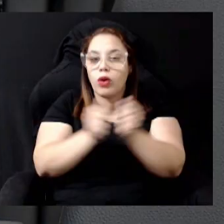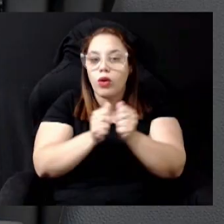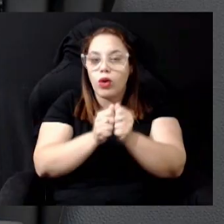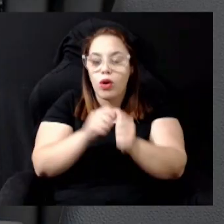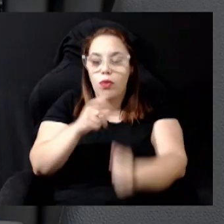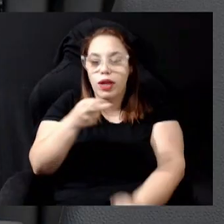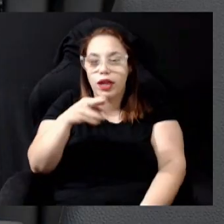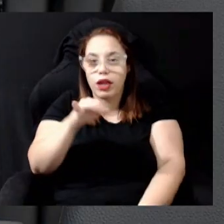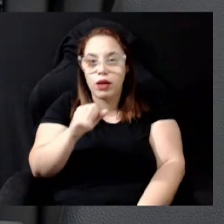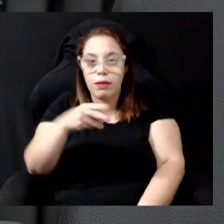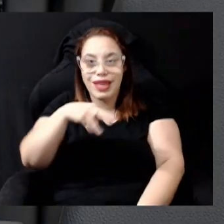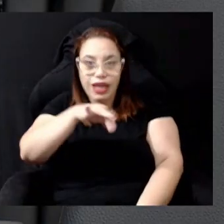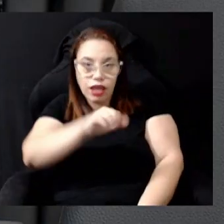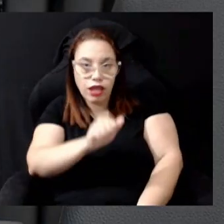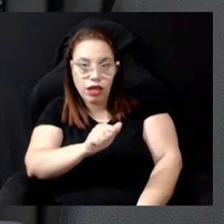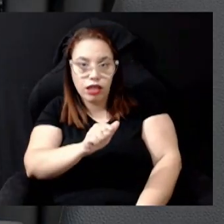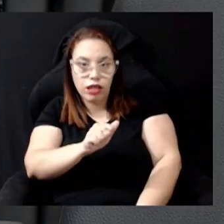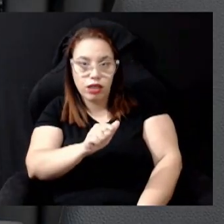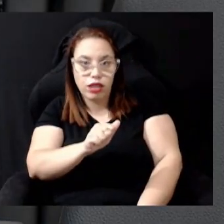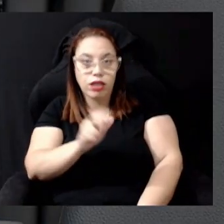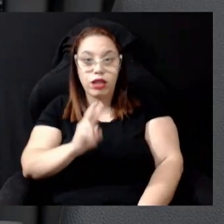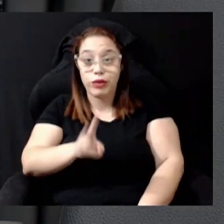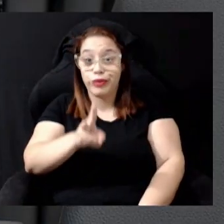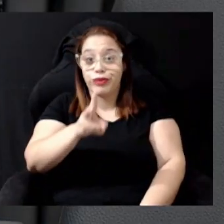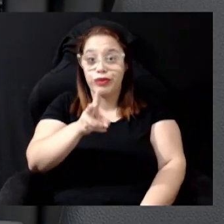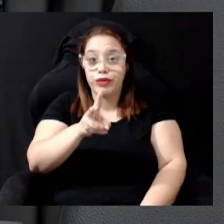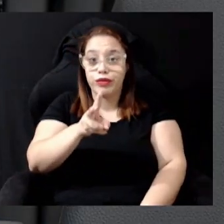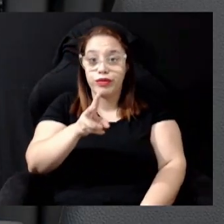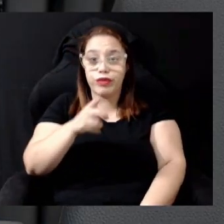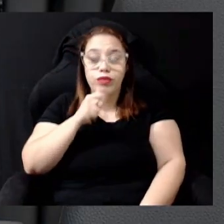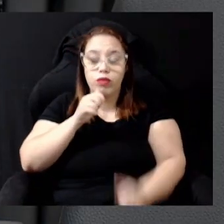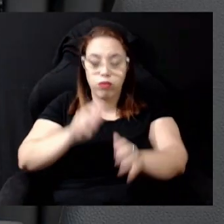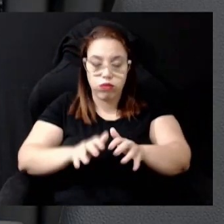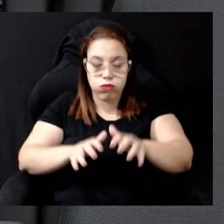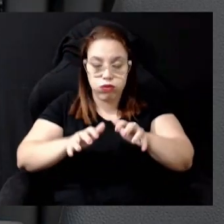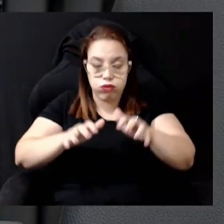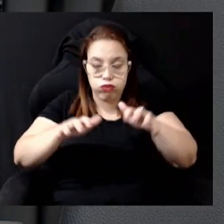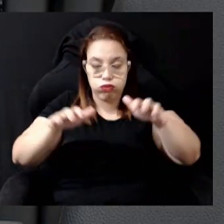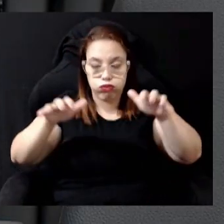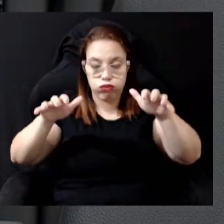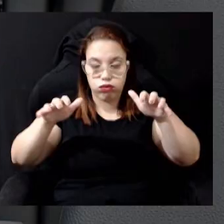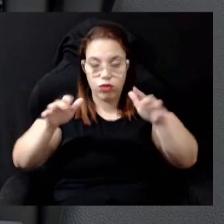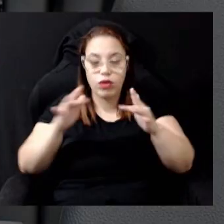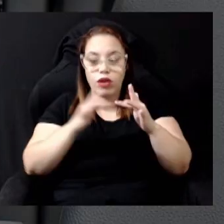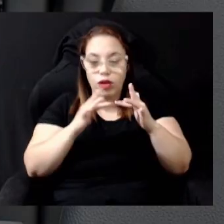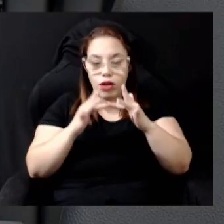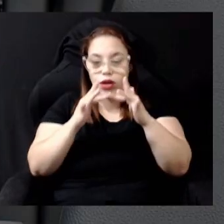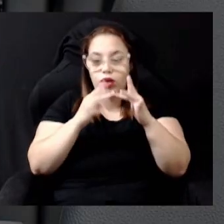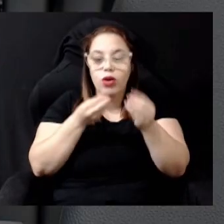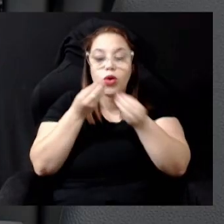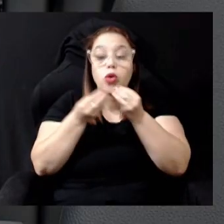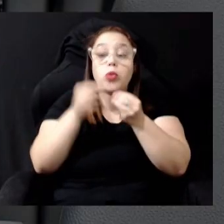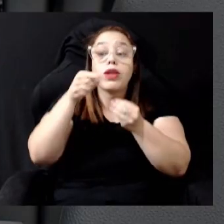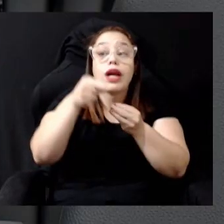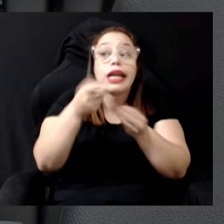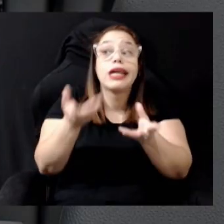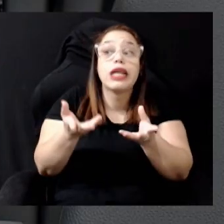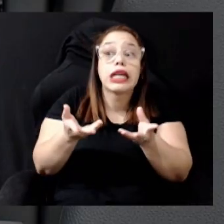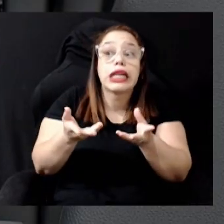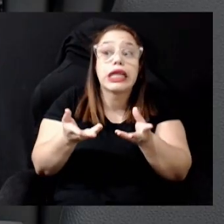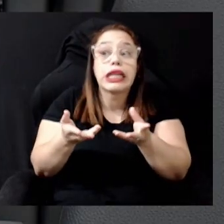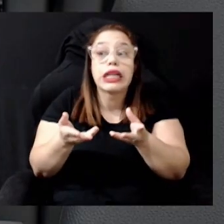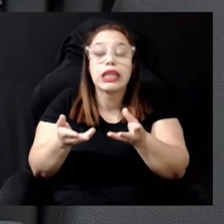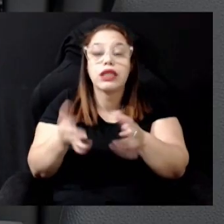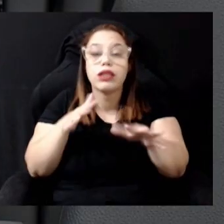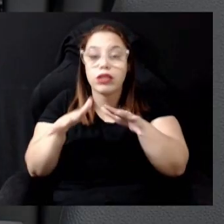Miranda, onde há sempre a inundação, a gente também já entra em contato para saber como é que está e ver que ação é possível ser